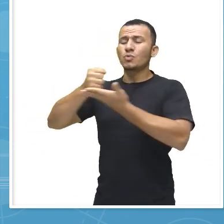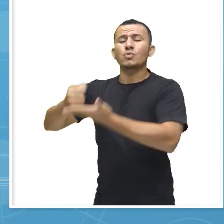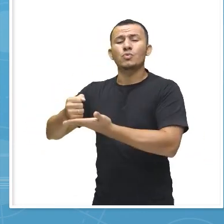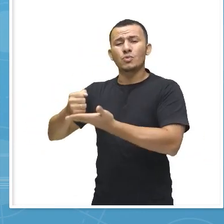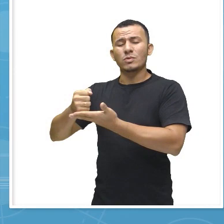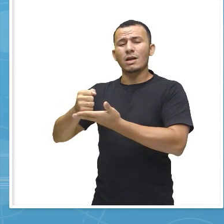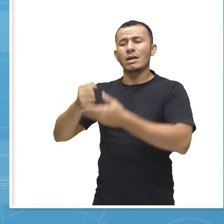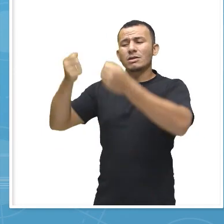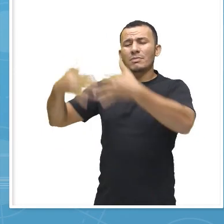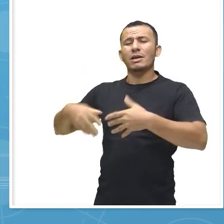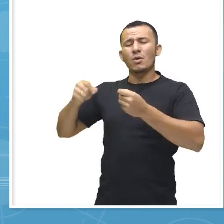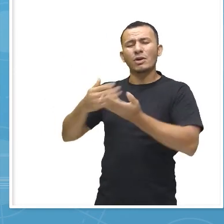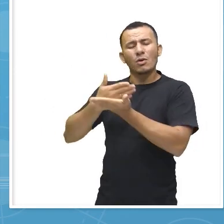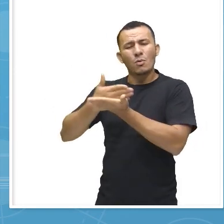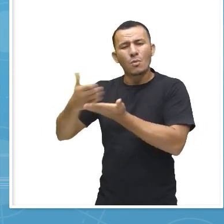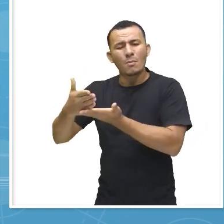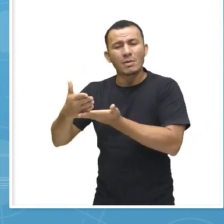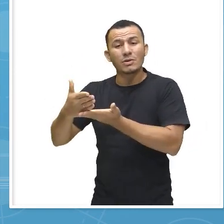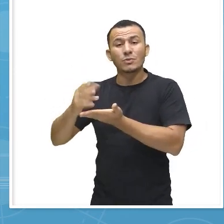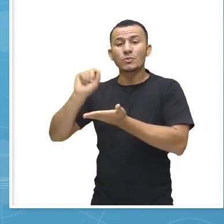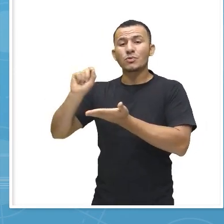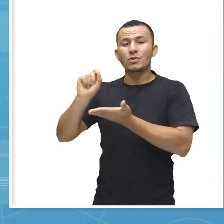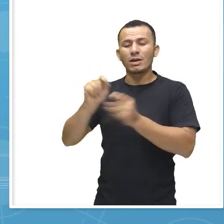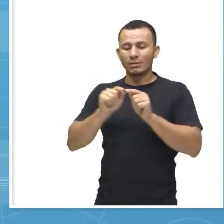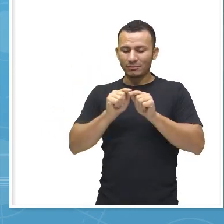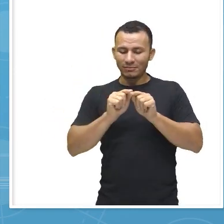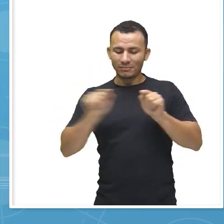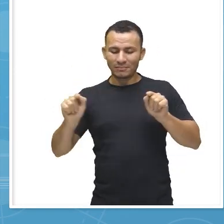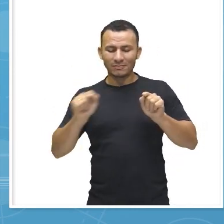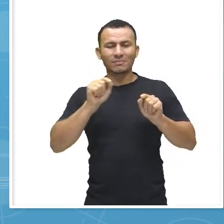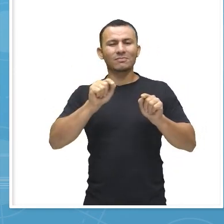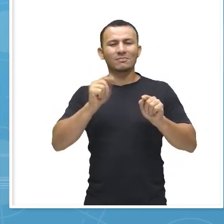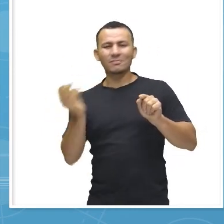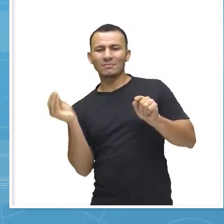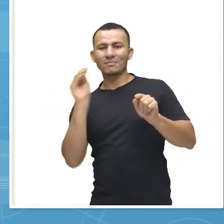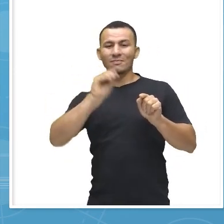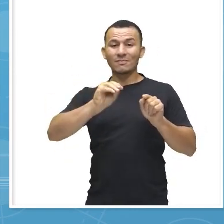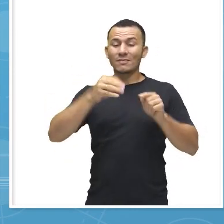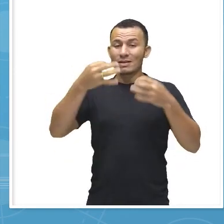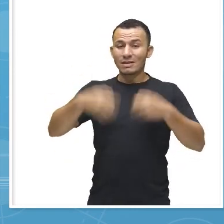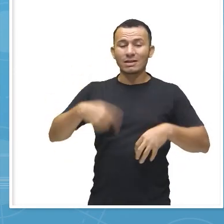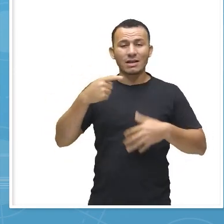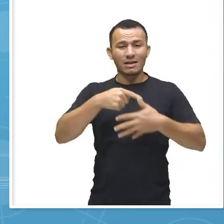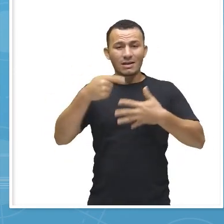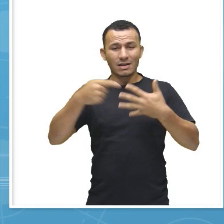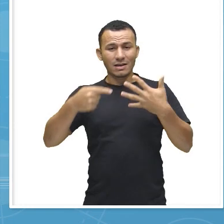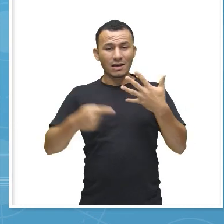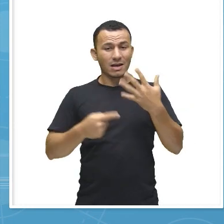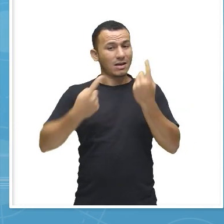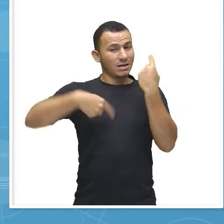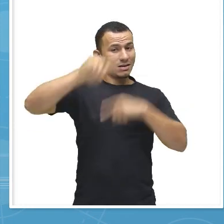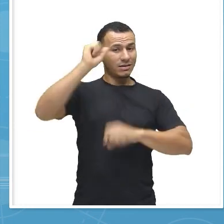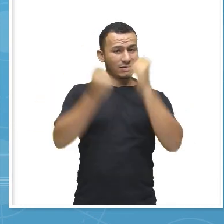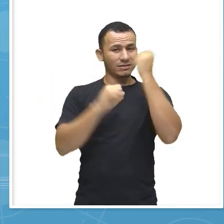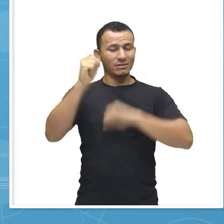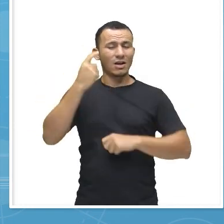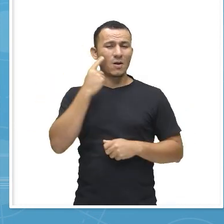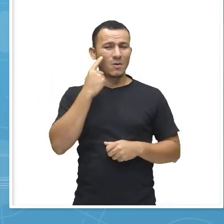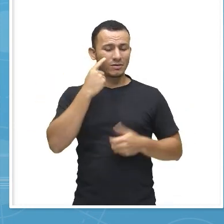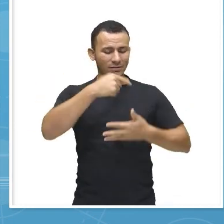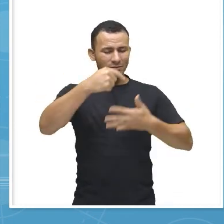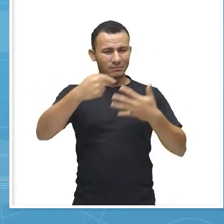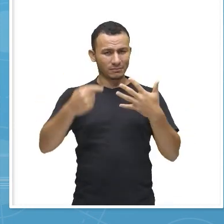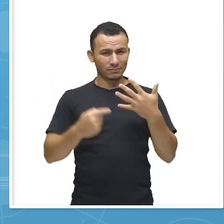o pioneirismo tem um espaço aí que você vai encontrar a alternativa correta, na Revolução Industrial. Então aí nós temos as